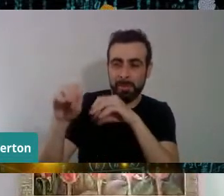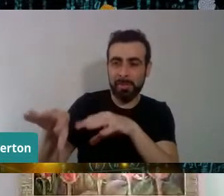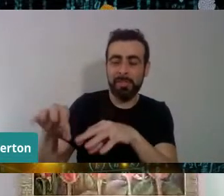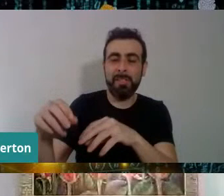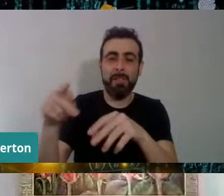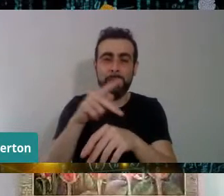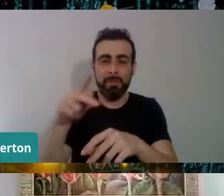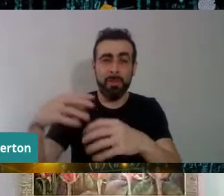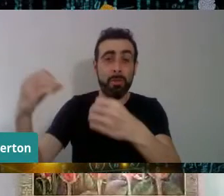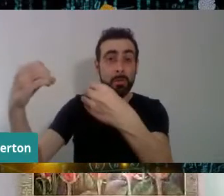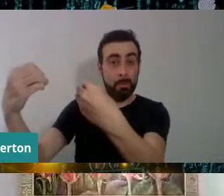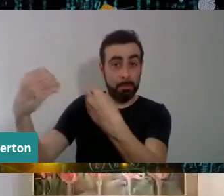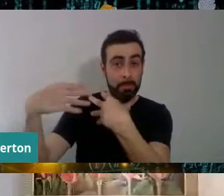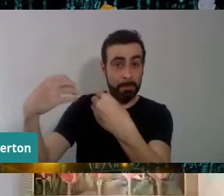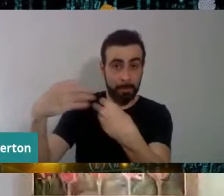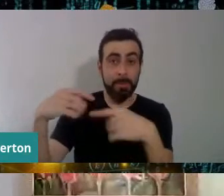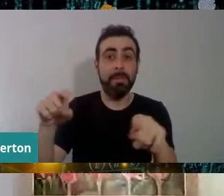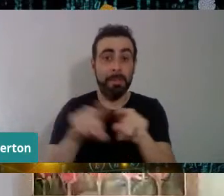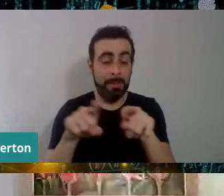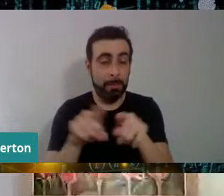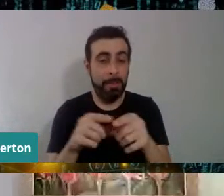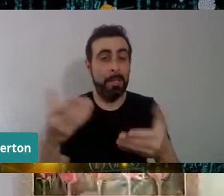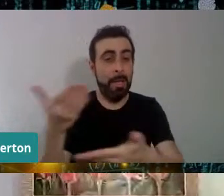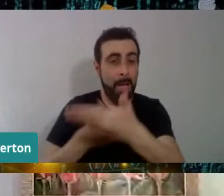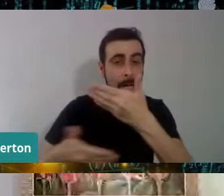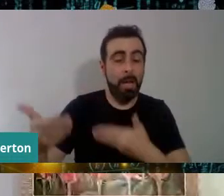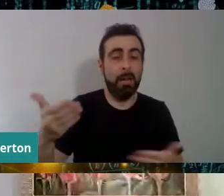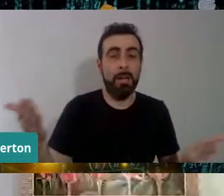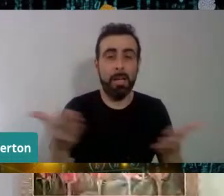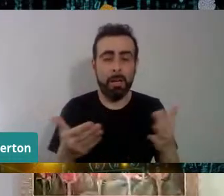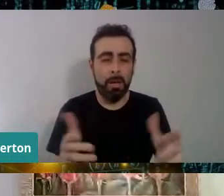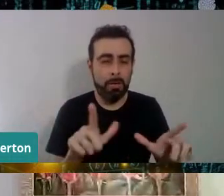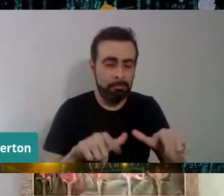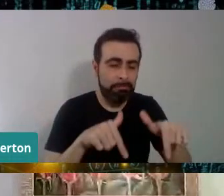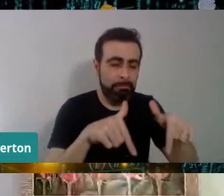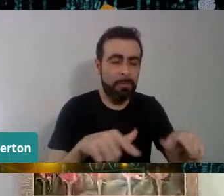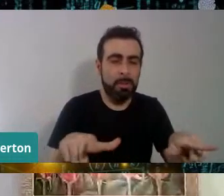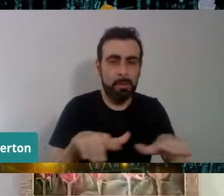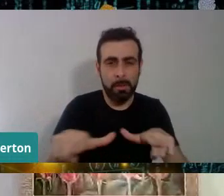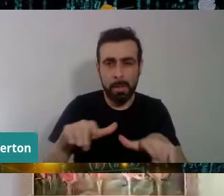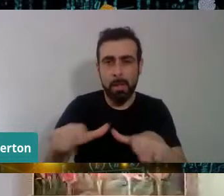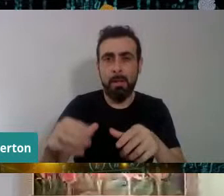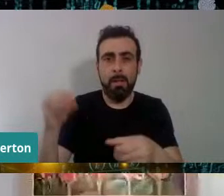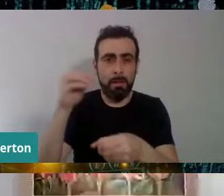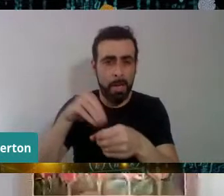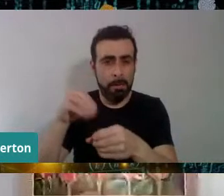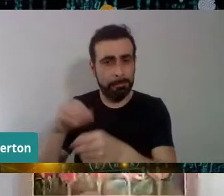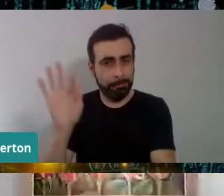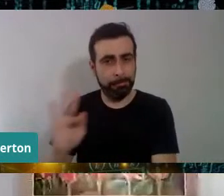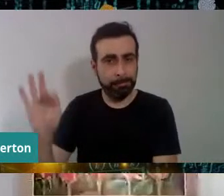E agora tá trabalhando, né? Junto na faculdade. Eu tenho